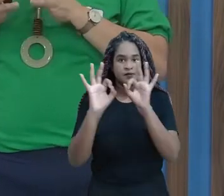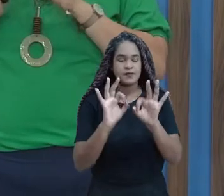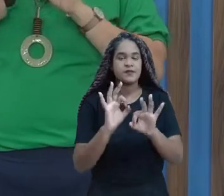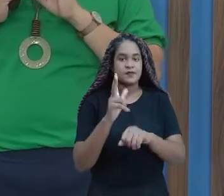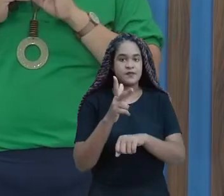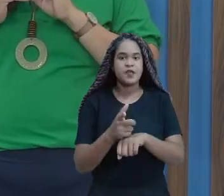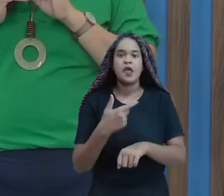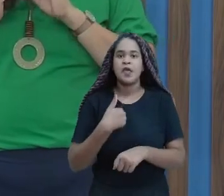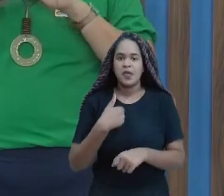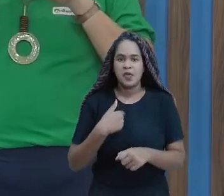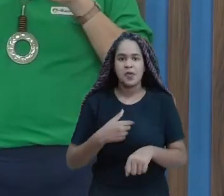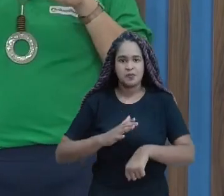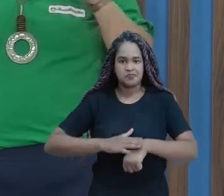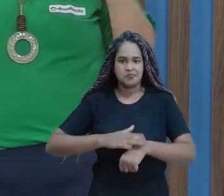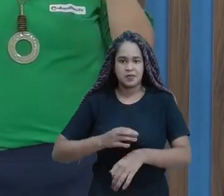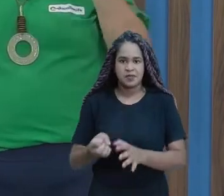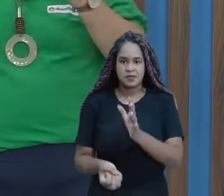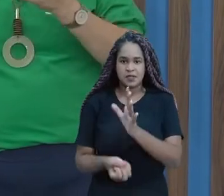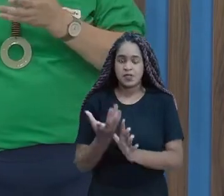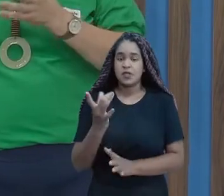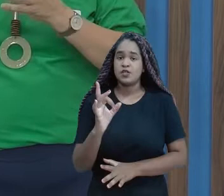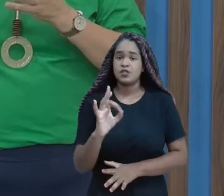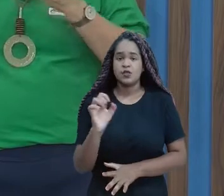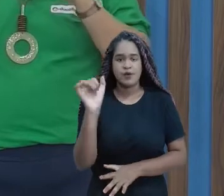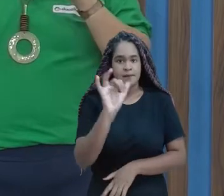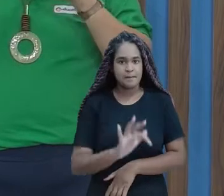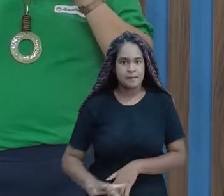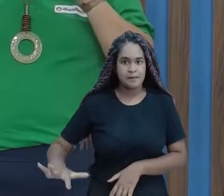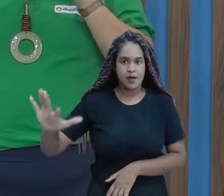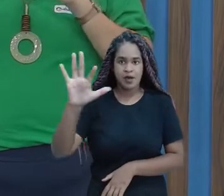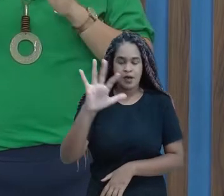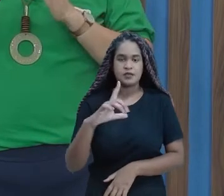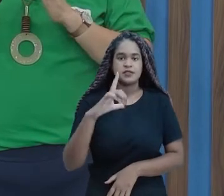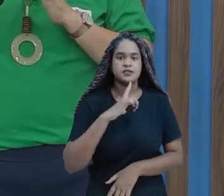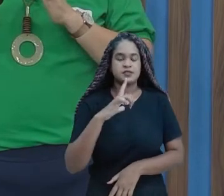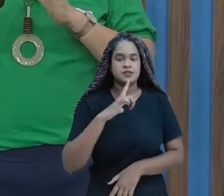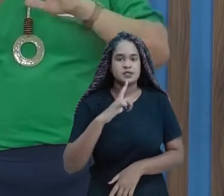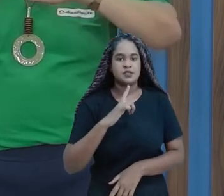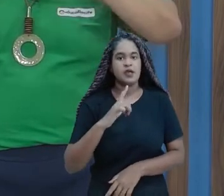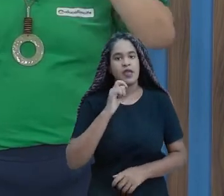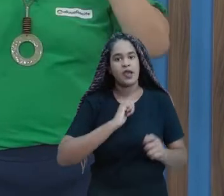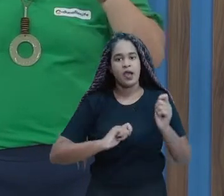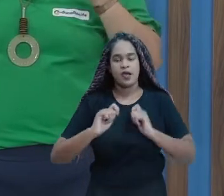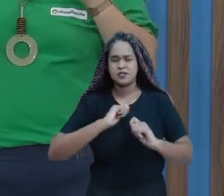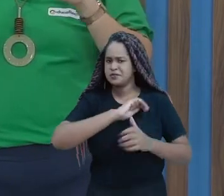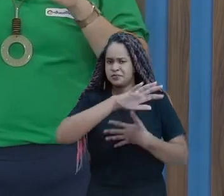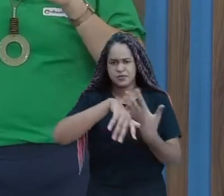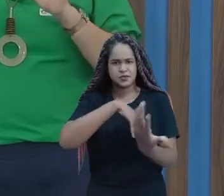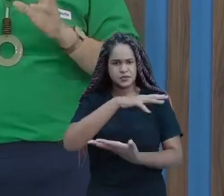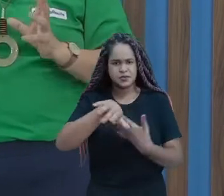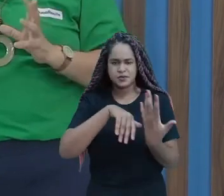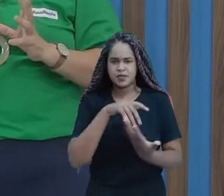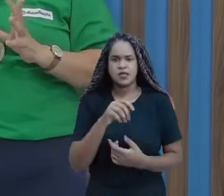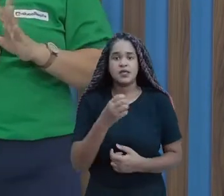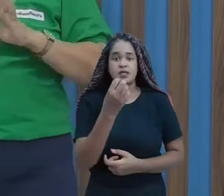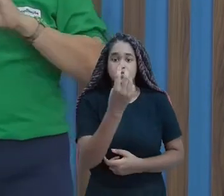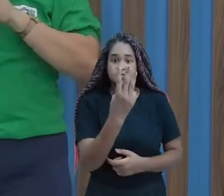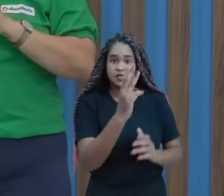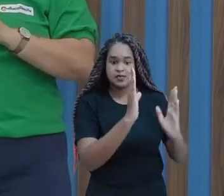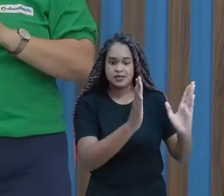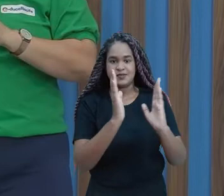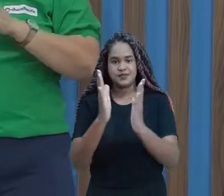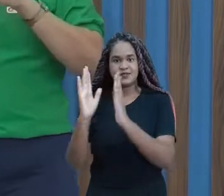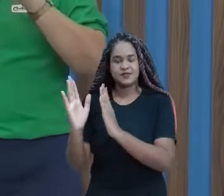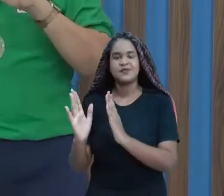montei com imagens, só tem os artistas, eles estão misturados, tá, gente? São os artistas das 3 fases